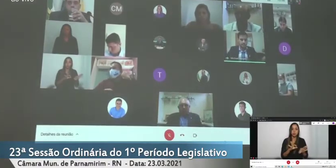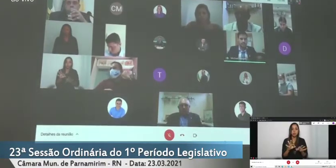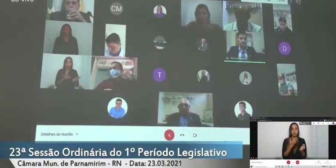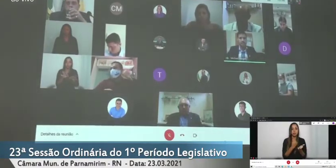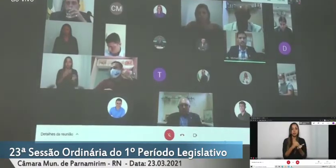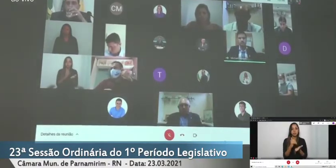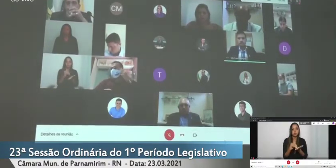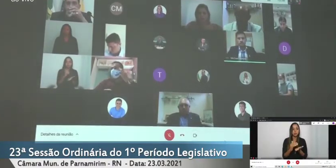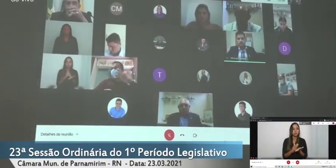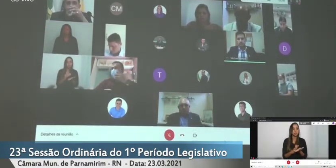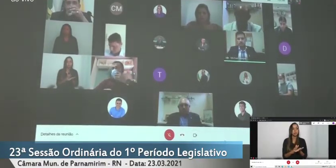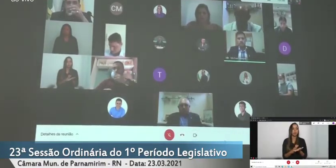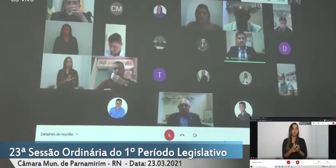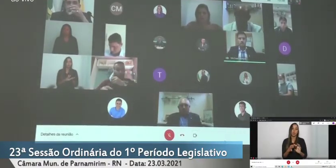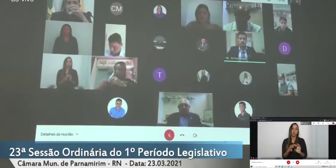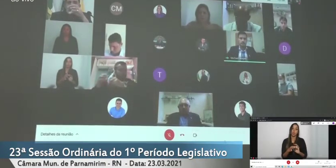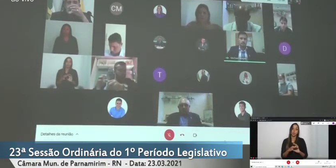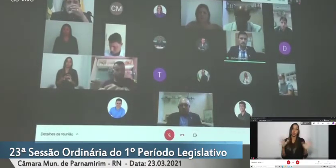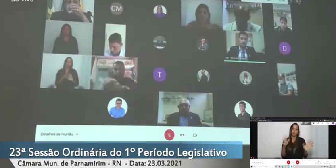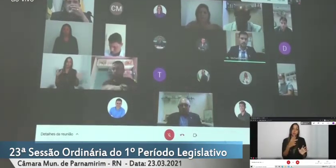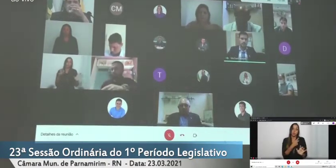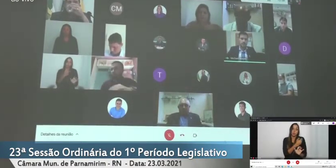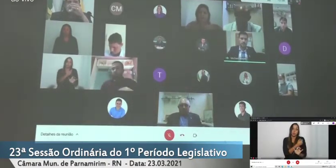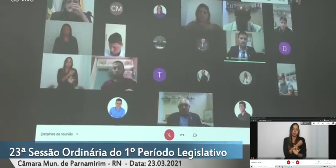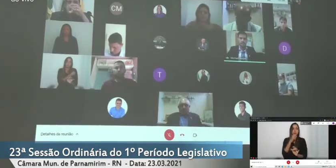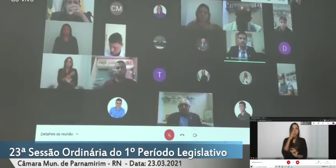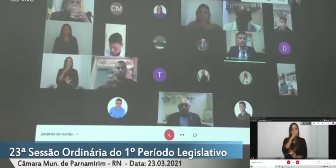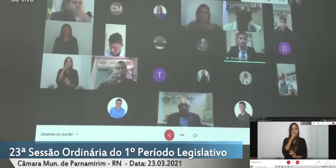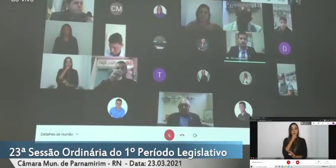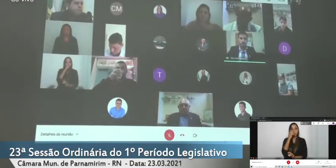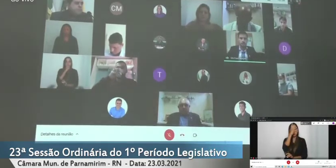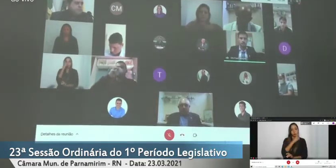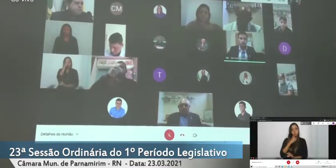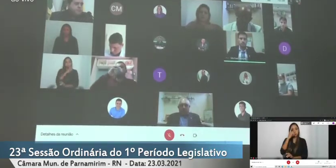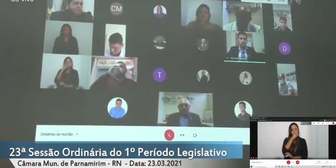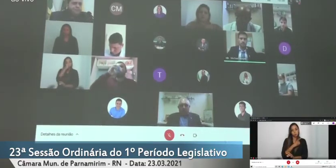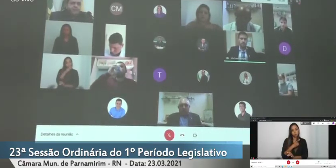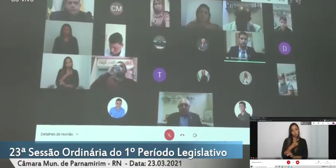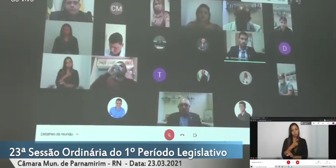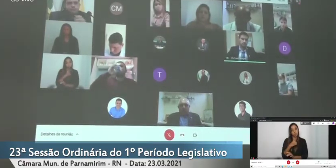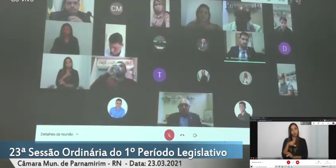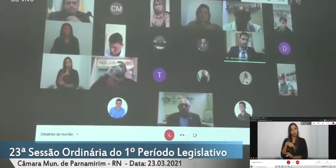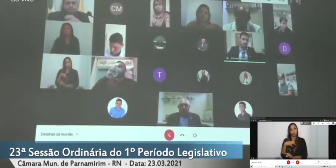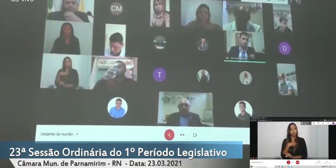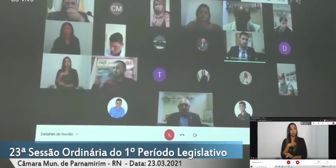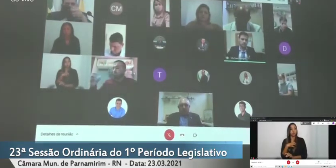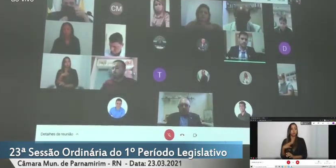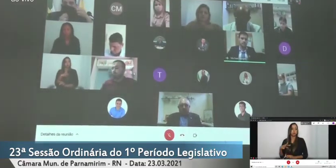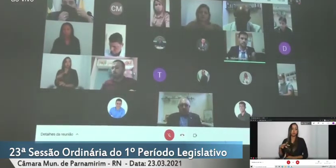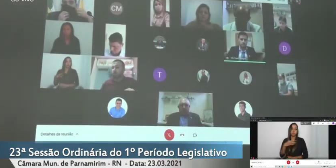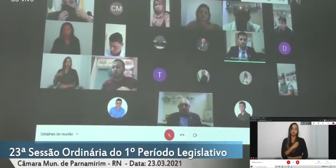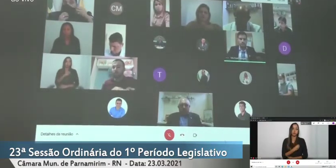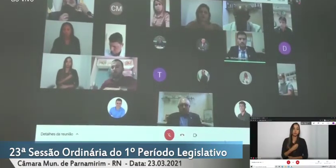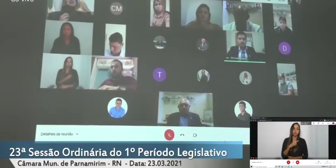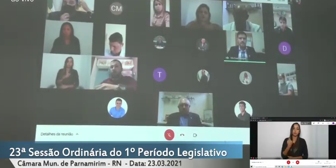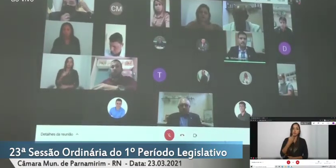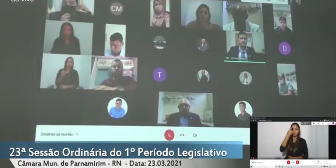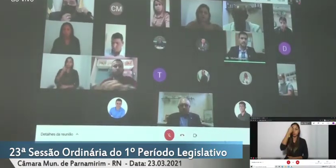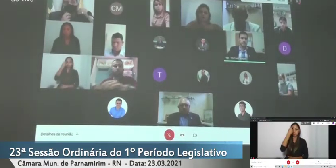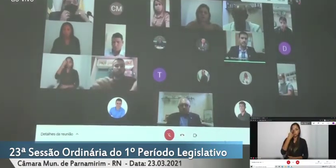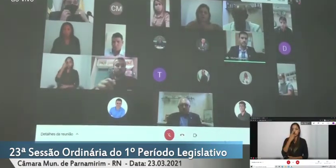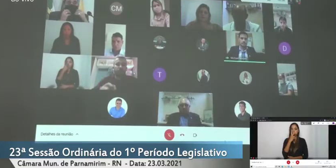essa vacinação para o final de semana. Então, significa que é um sentimento coletivo. Da forma que nós pensamos, nos parece